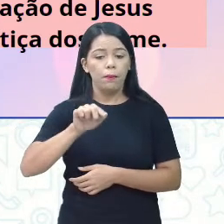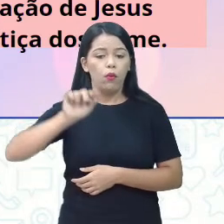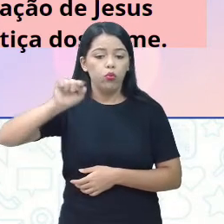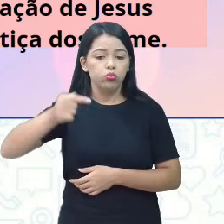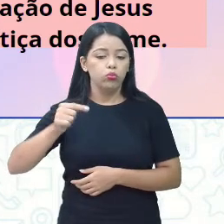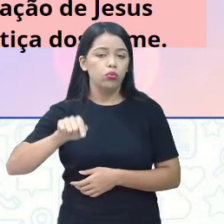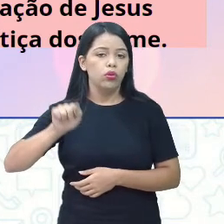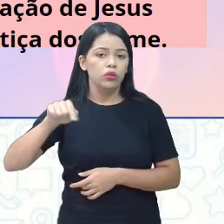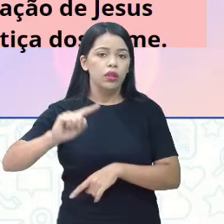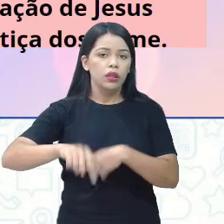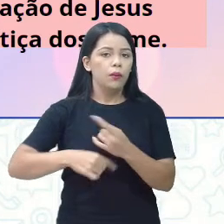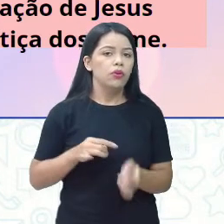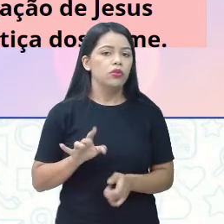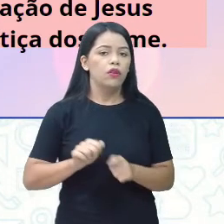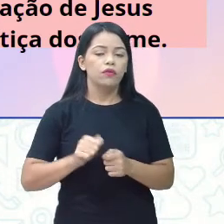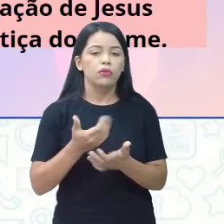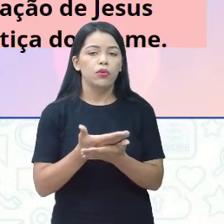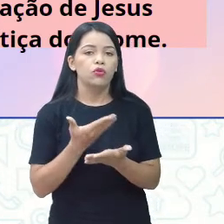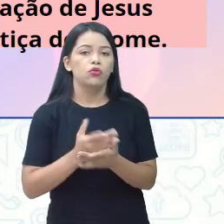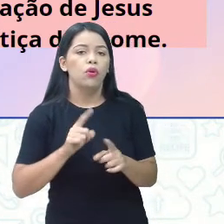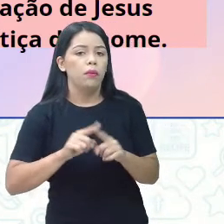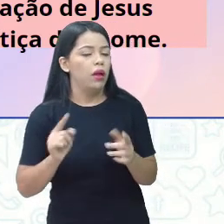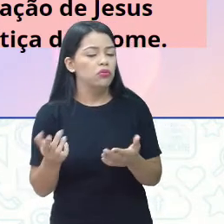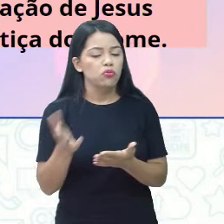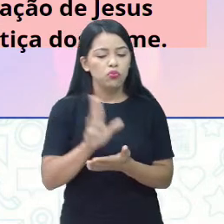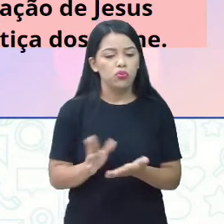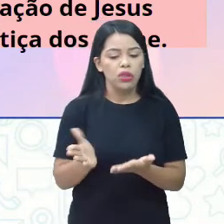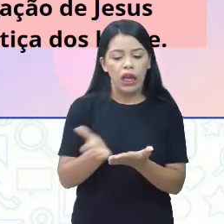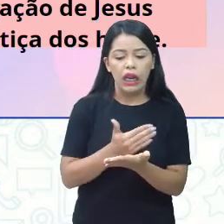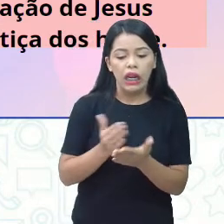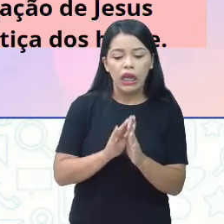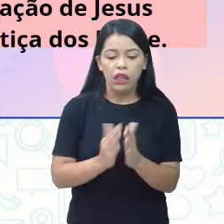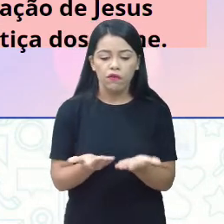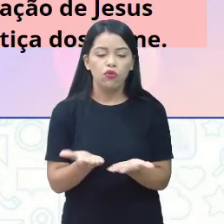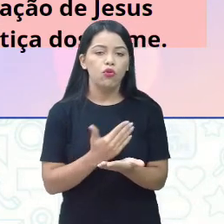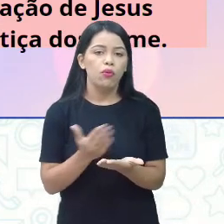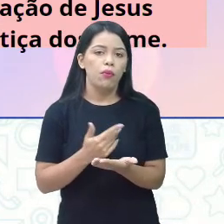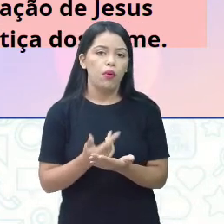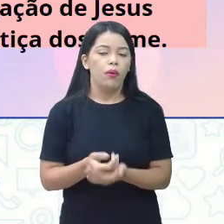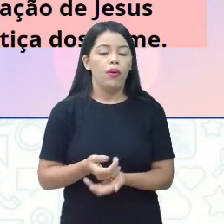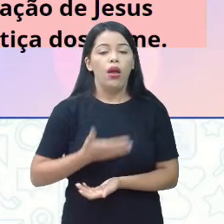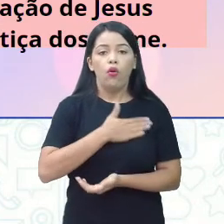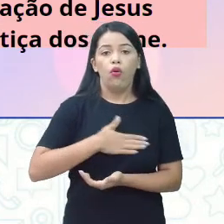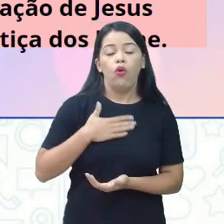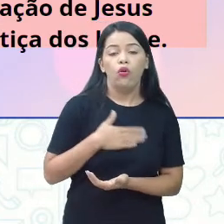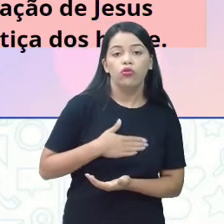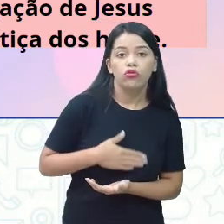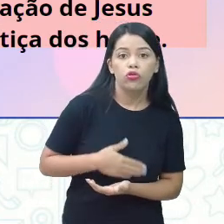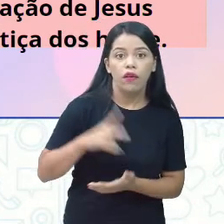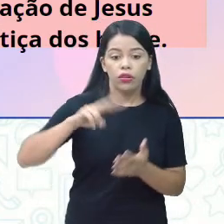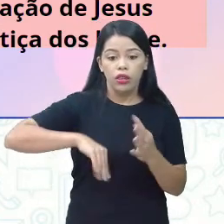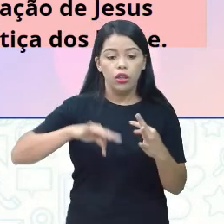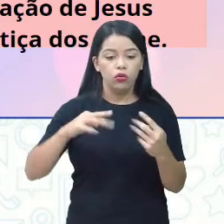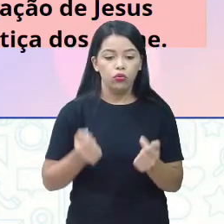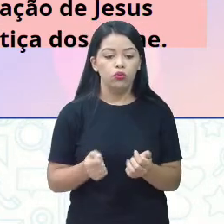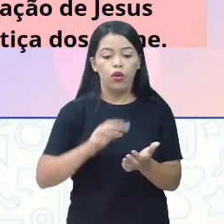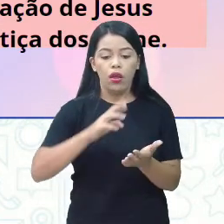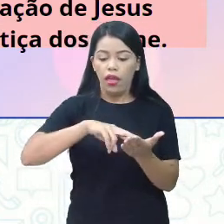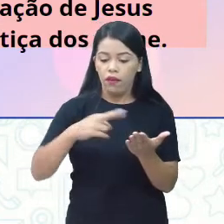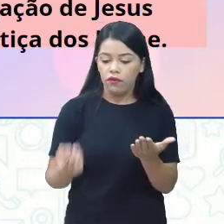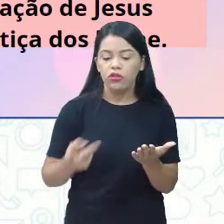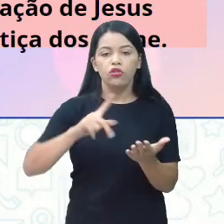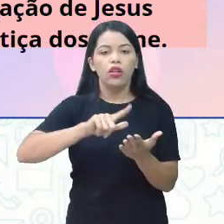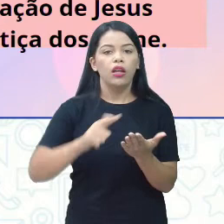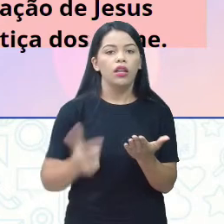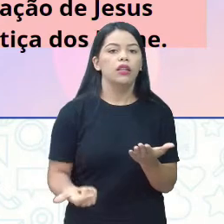estudos, mas não nos livros escolar. Eu gostava de ler tudo, revista, livro e jornal. Com